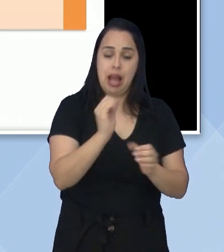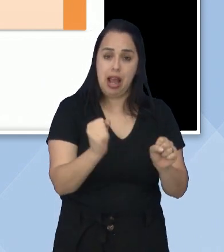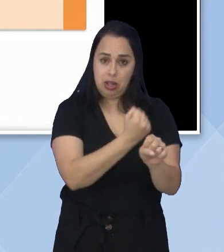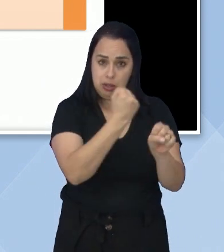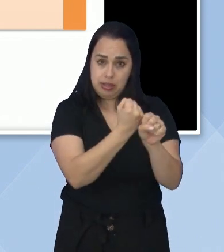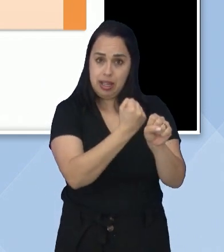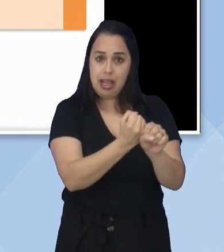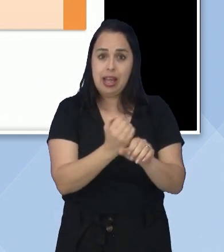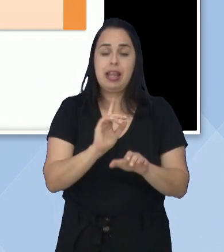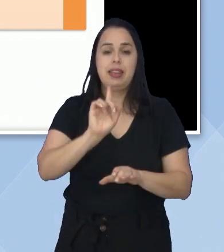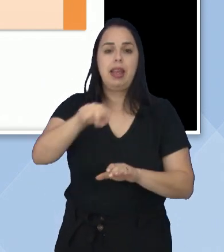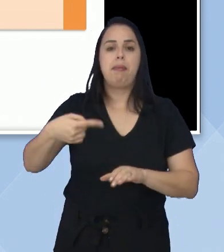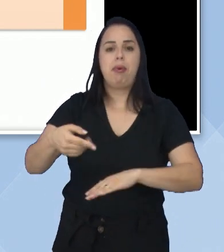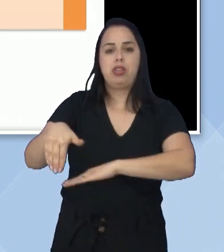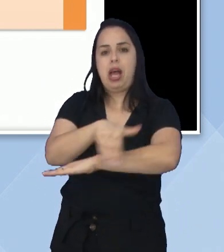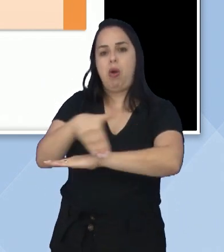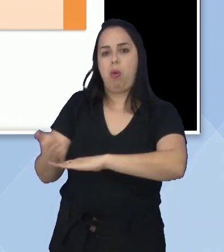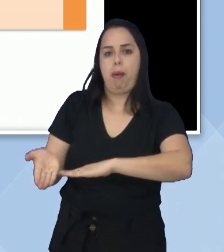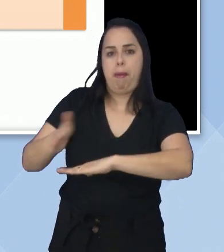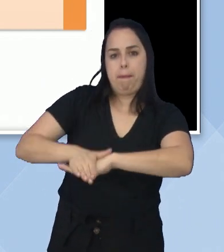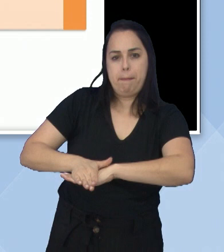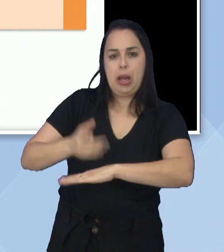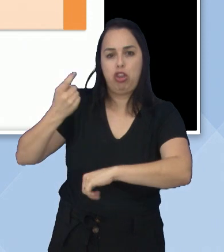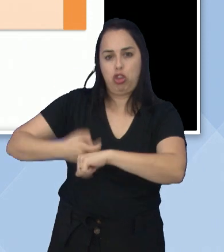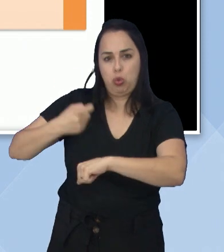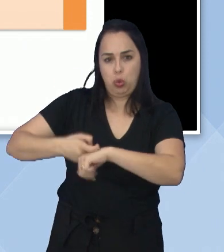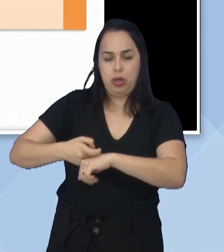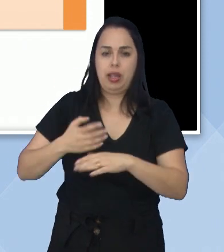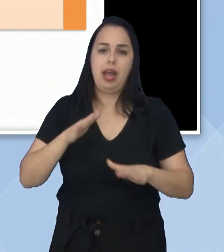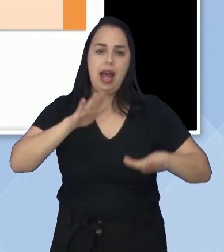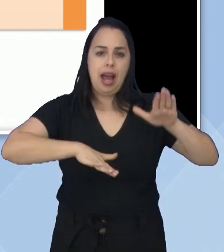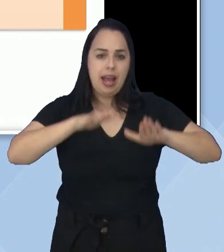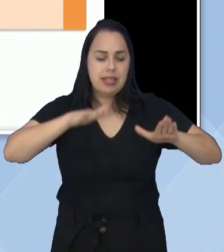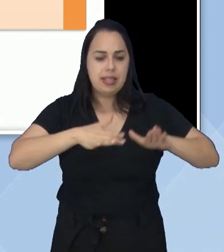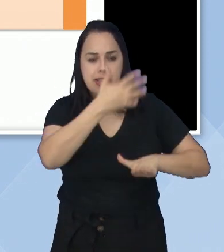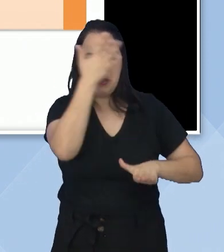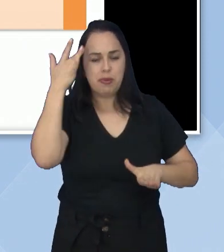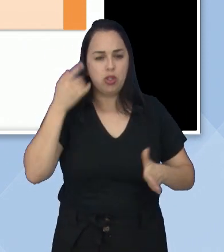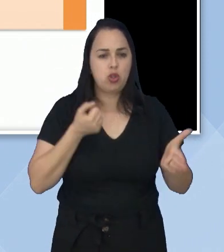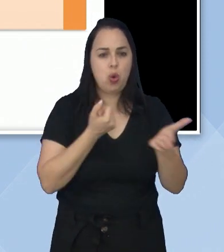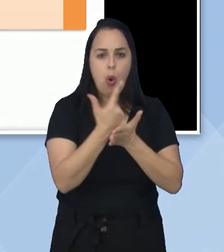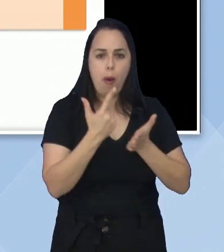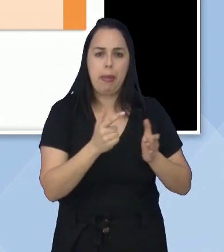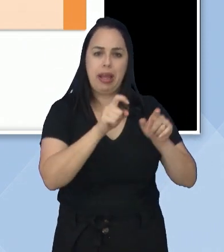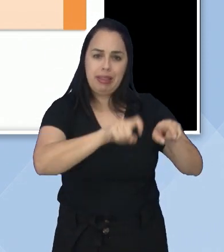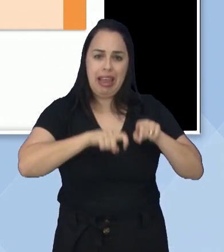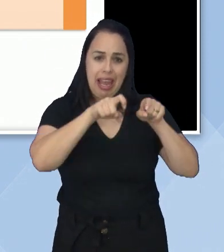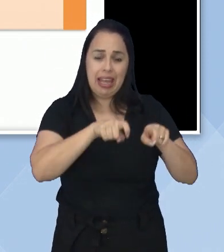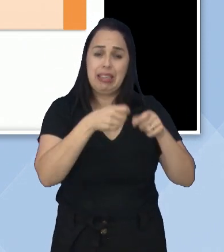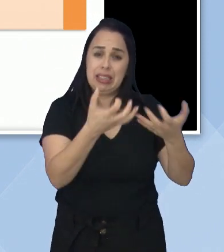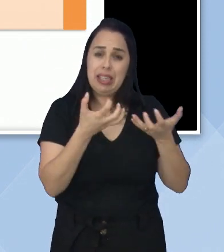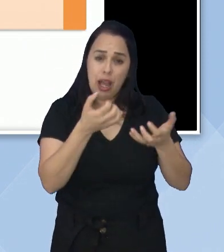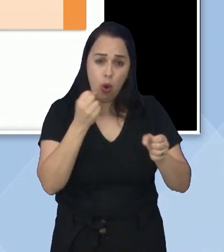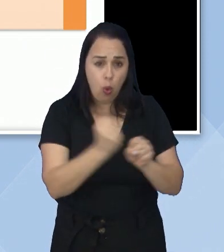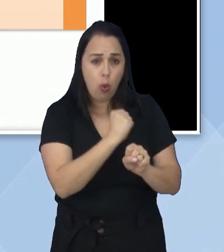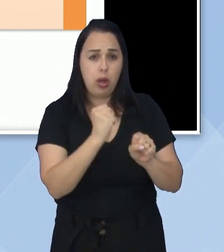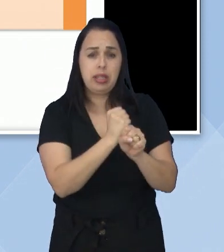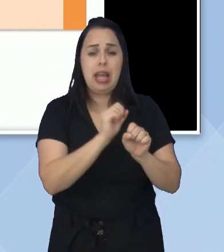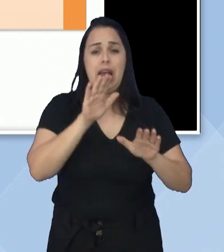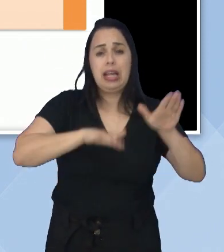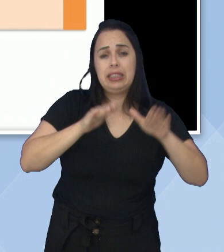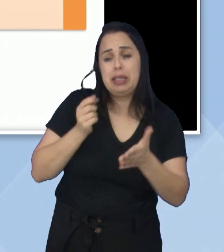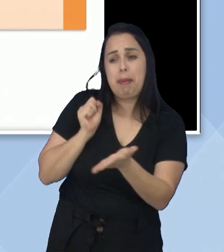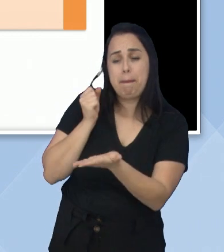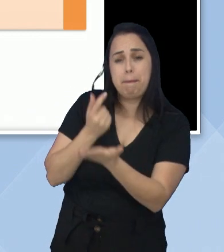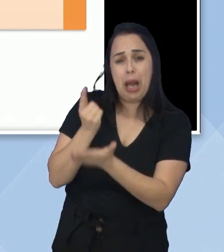de agilizar os projetos e principalmente aquelas pessoas que compram as suas compram os seus terrenos e querem construir que estão vivendo de aluguel